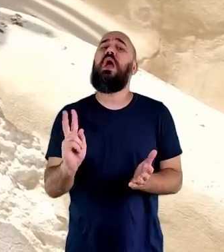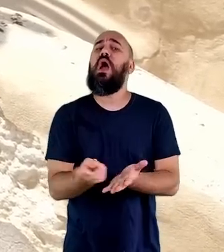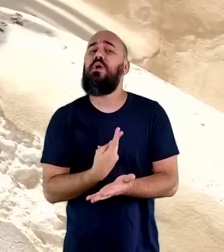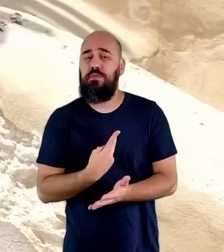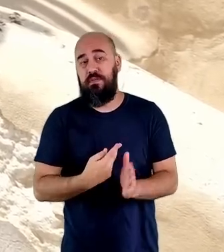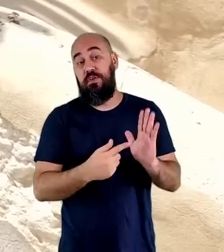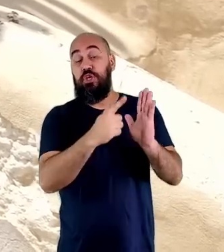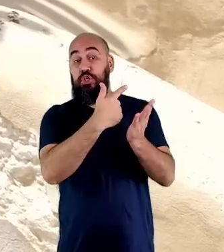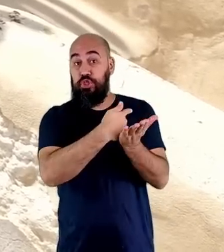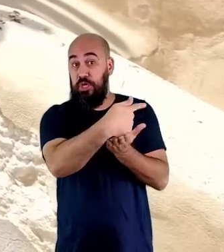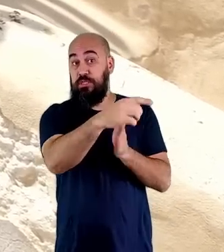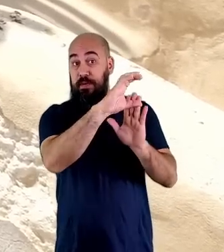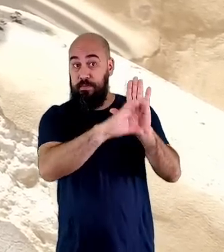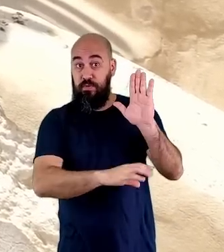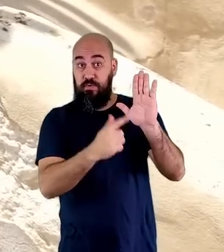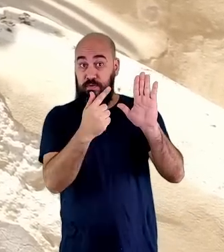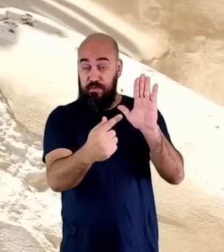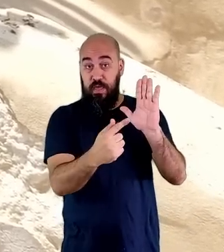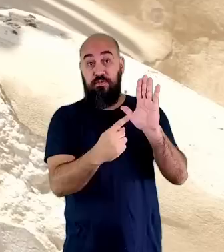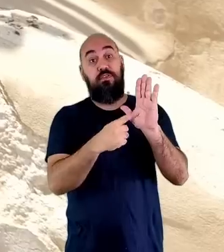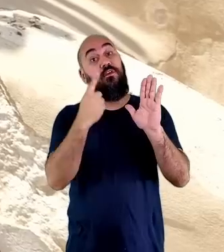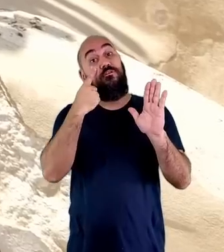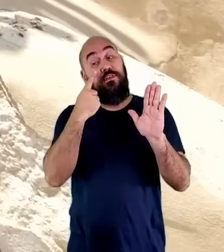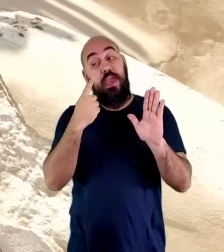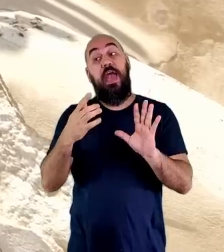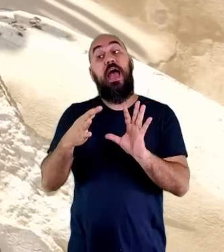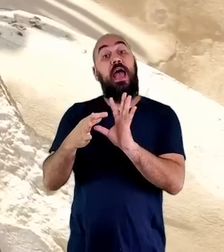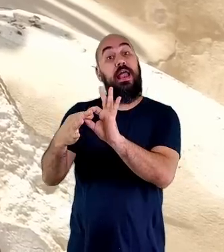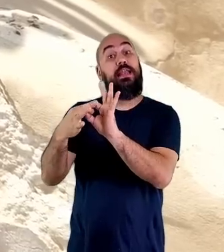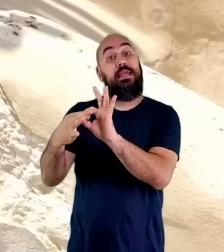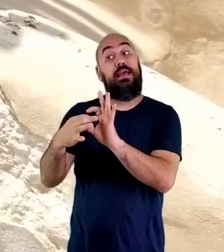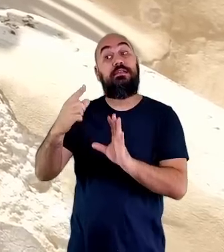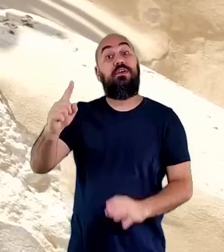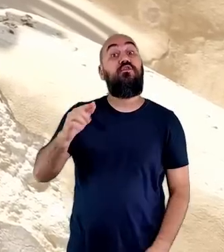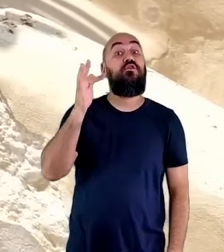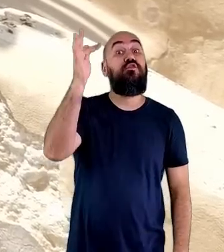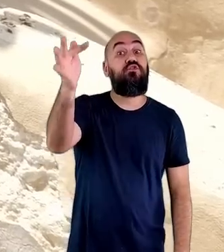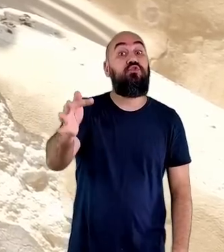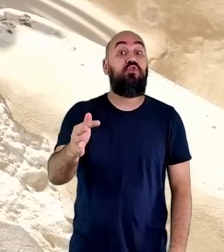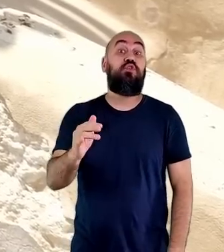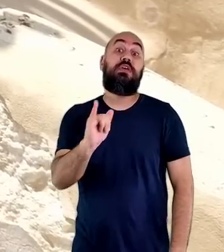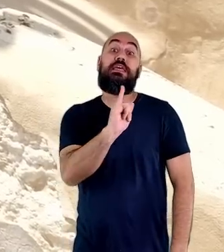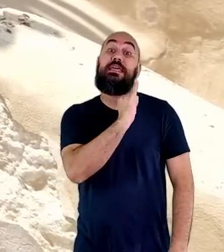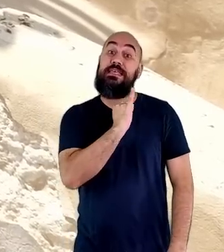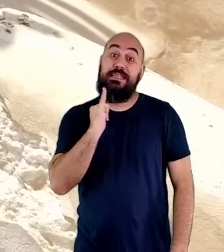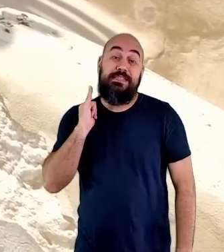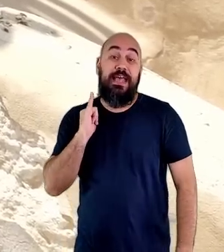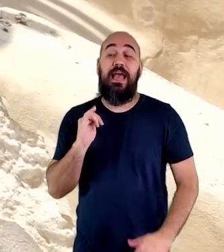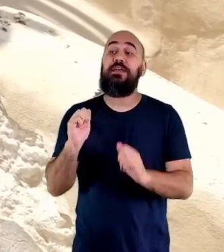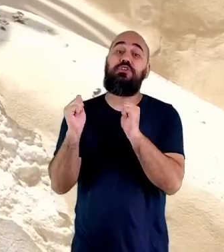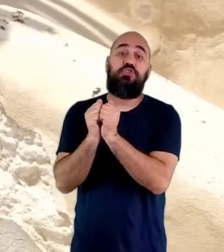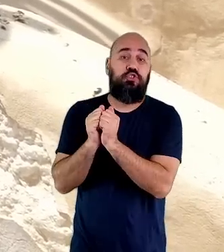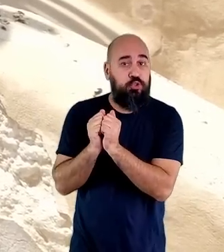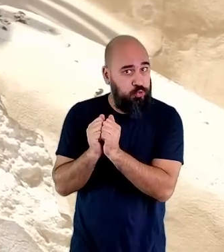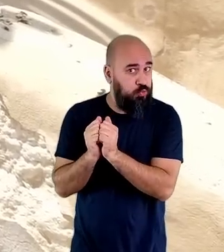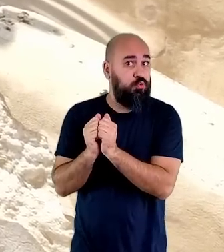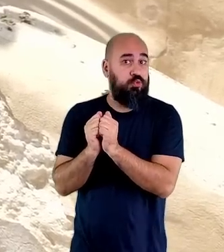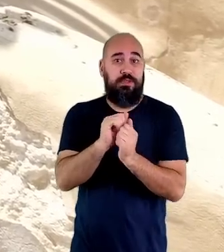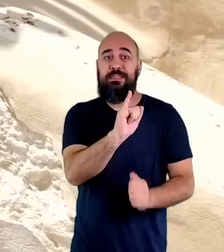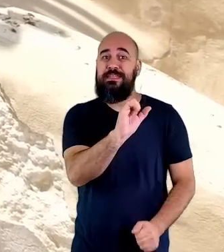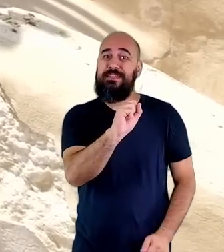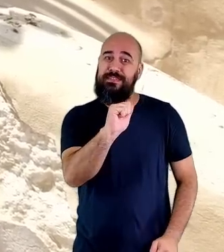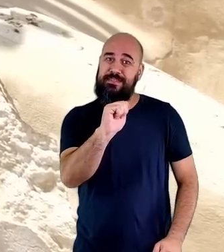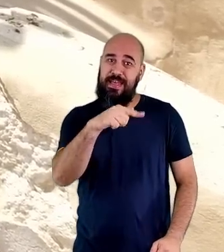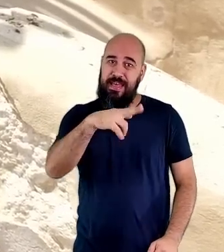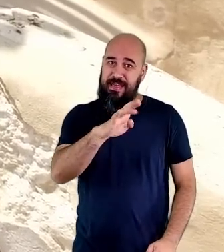encontra novamente essa aliança sendo feita na época de Isaac. Isaac está aqui novamente e ele